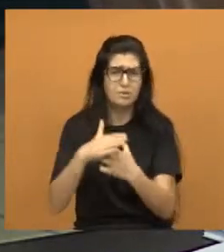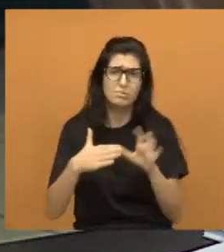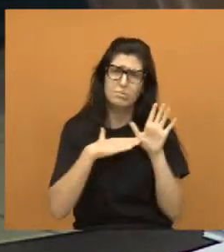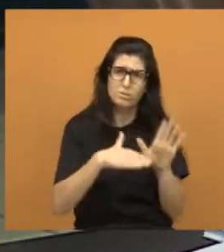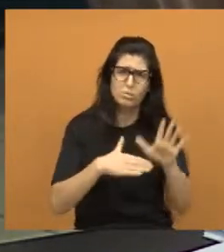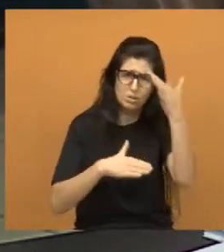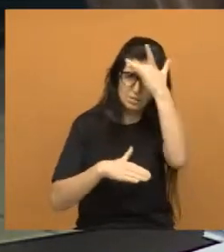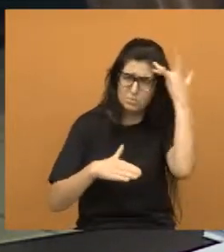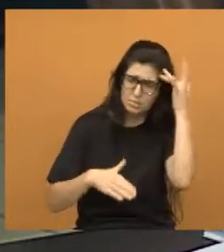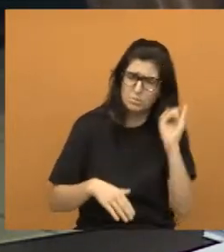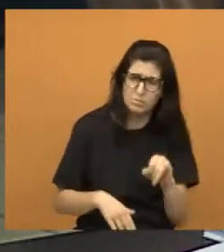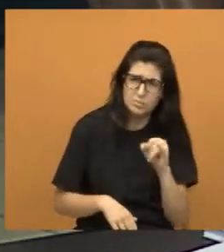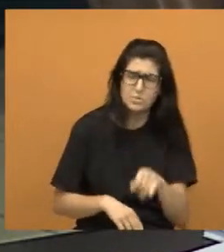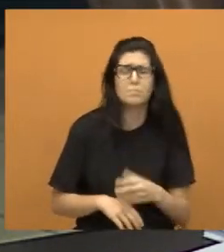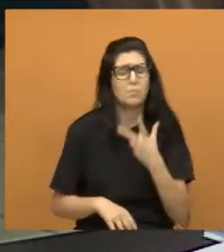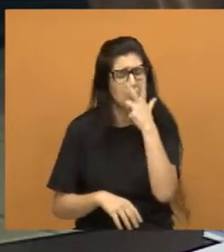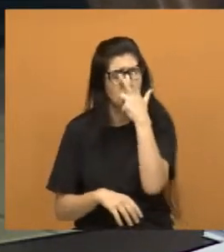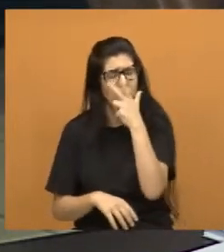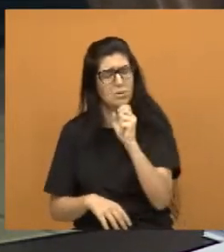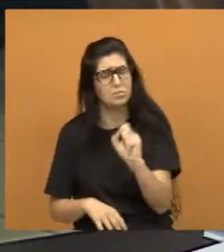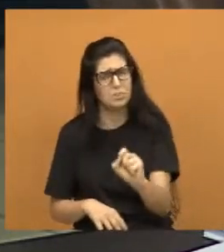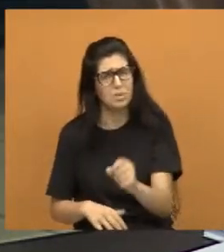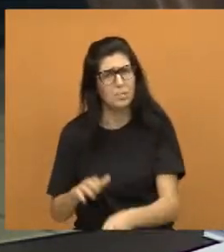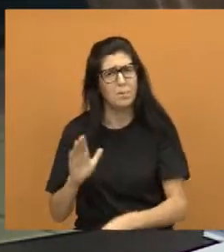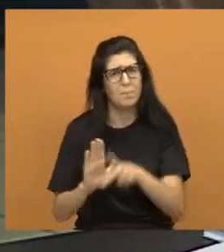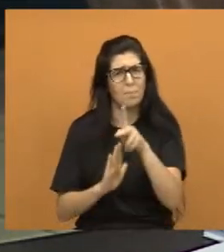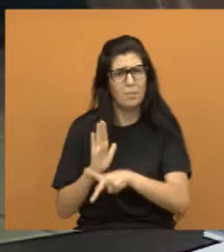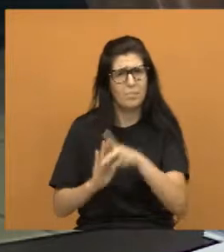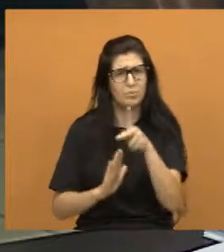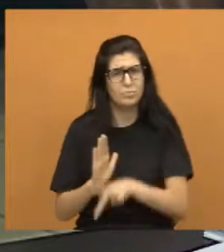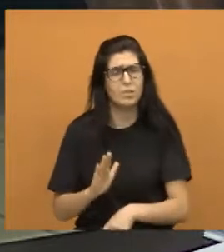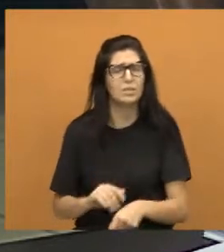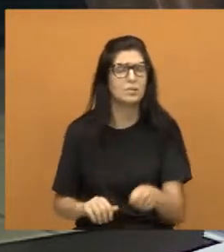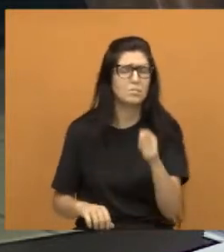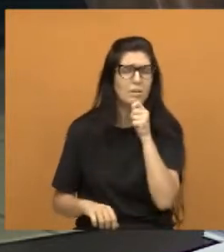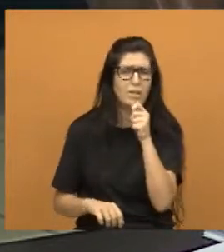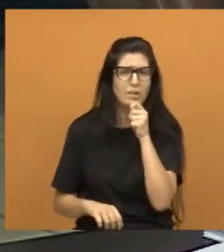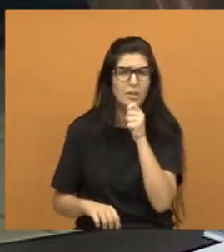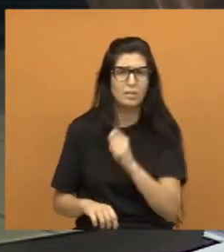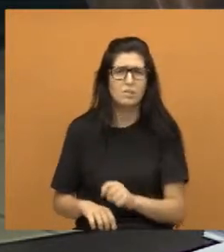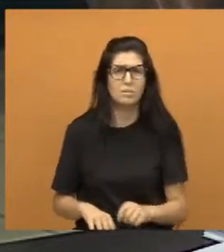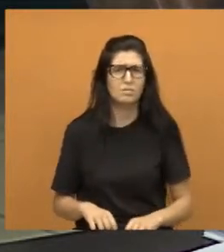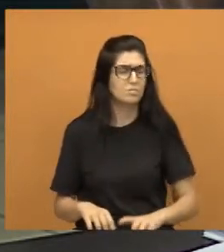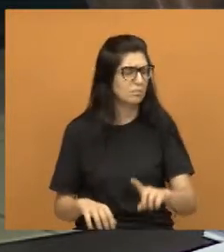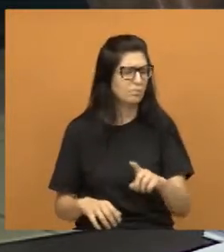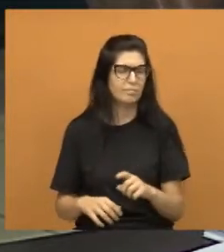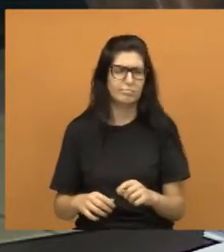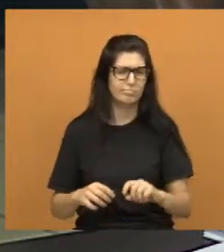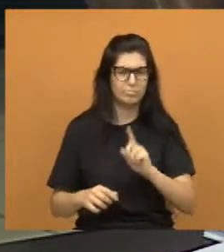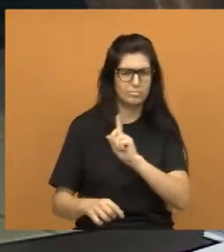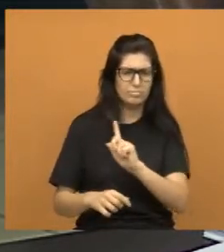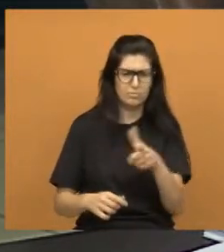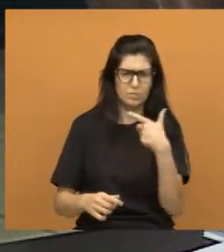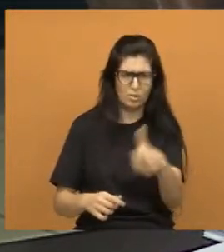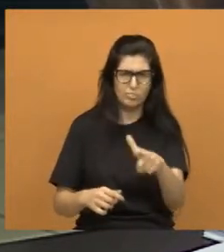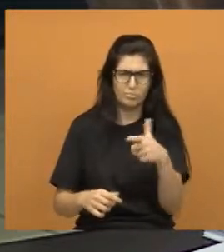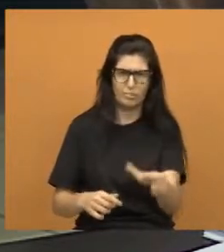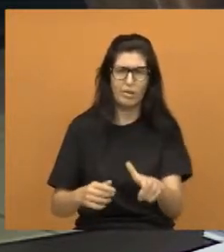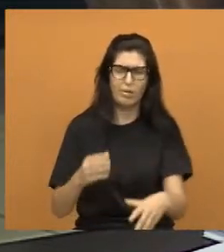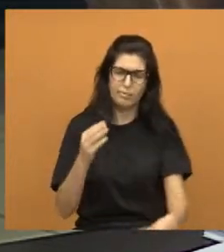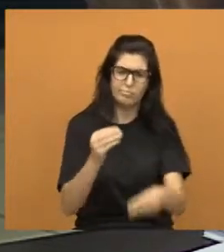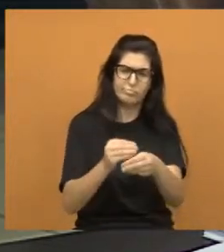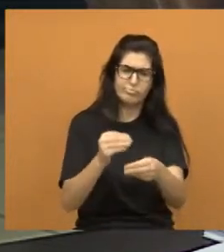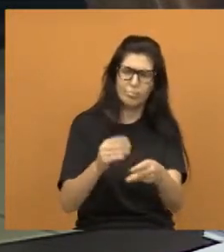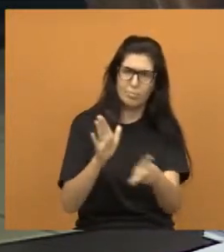forma de retribuição. Então, eu acho que o projeto, ainda que ele não defina alguns critérios, e aí pode ser ter feito uma regulamentação